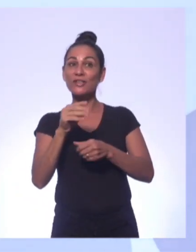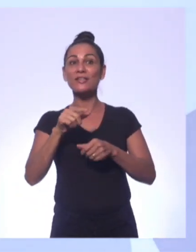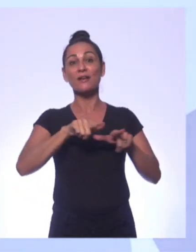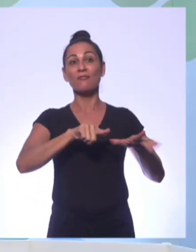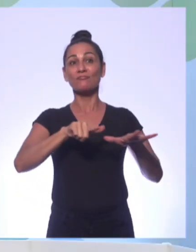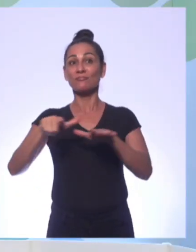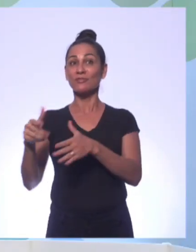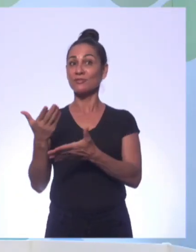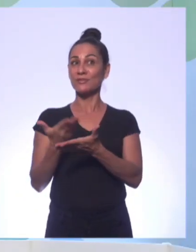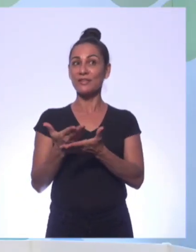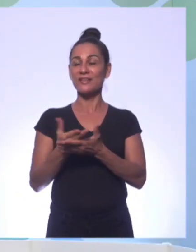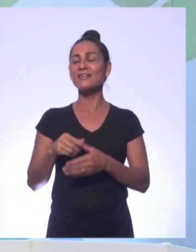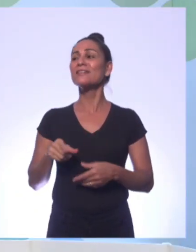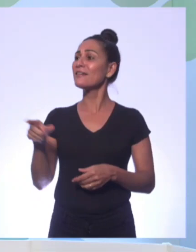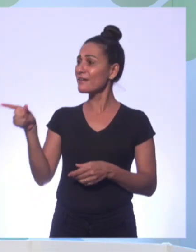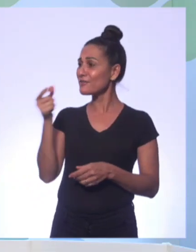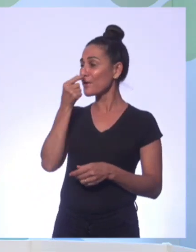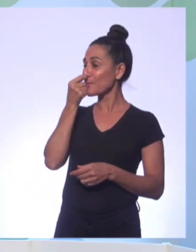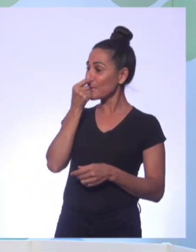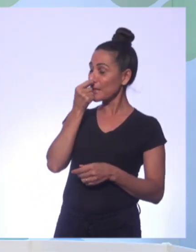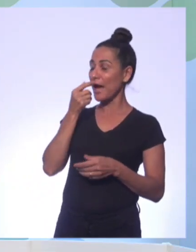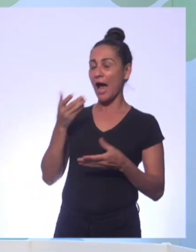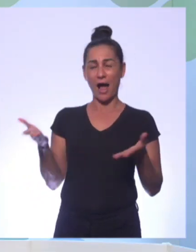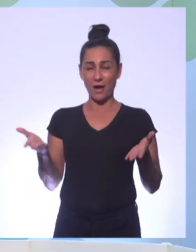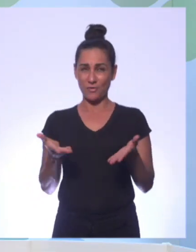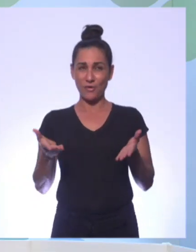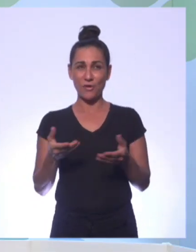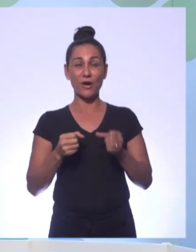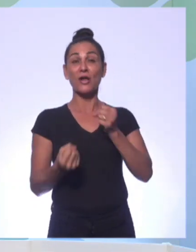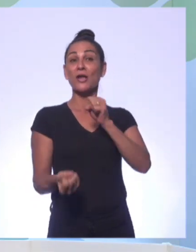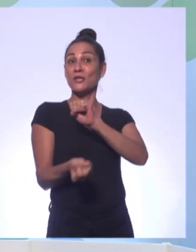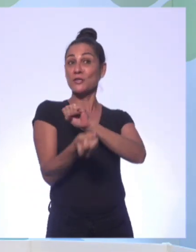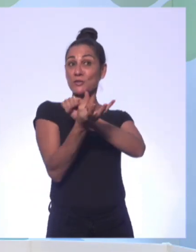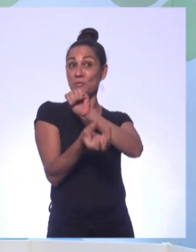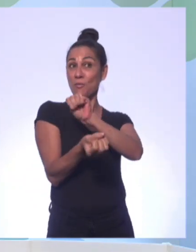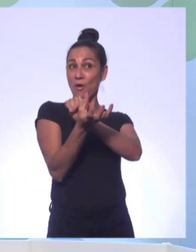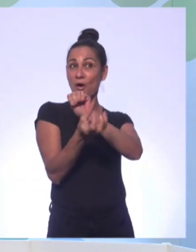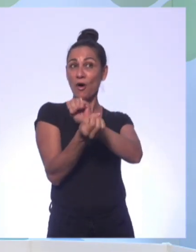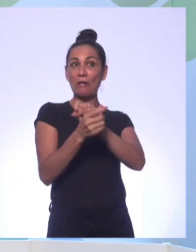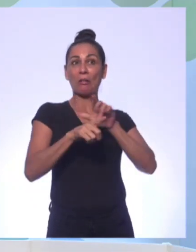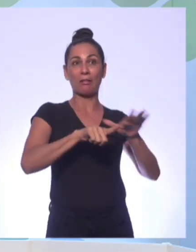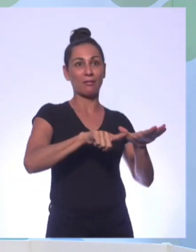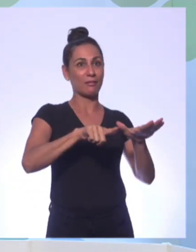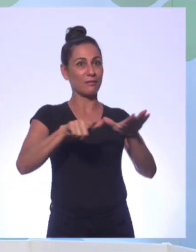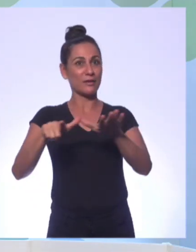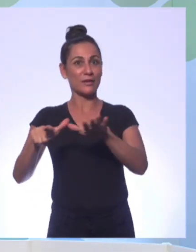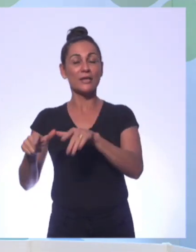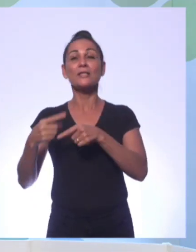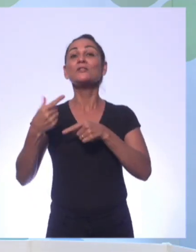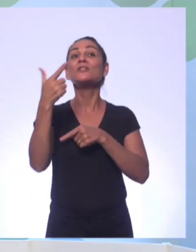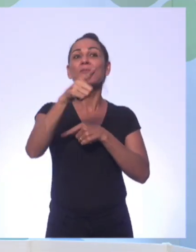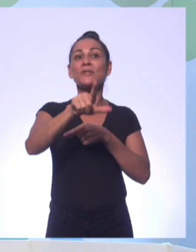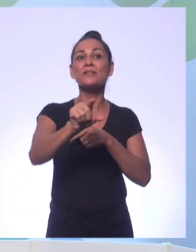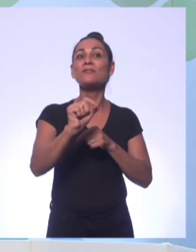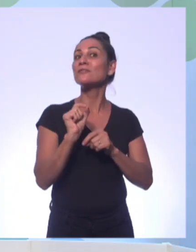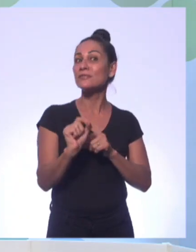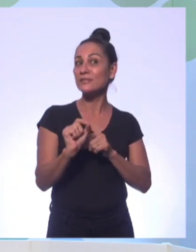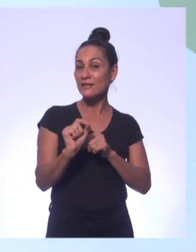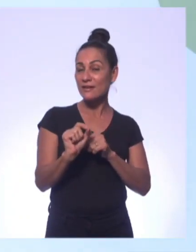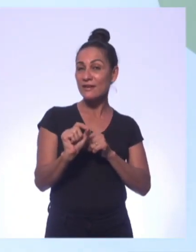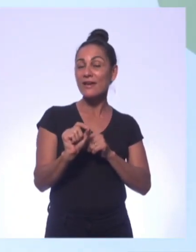Fabi? Olha, a gente agora tá assim, spoilers toda semana. Então, para a semana que vem, a gente vai ter aí a